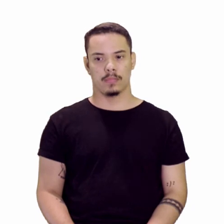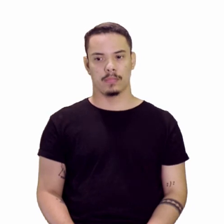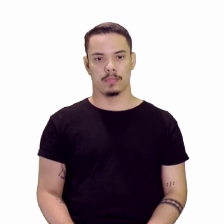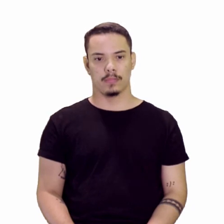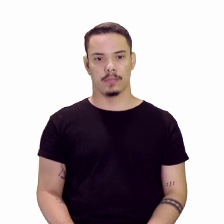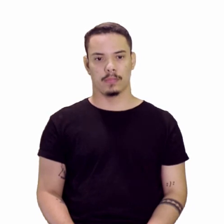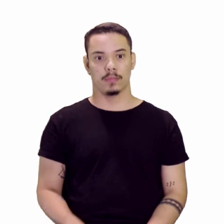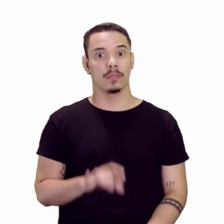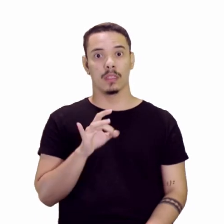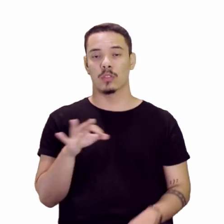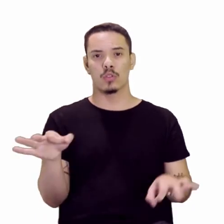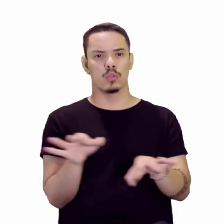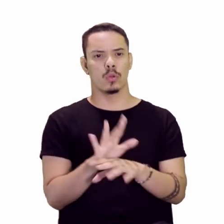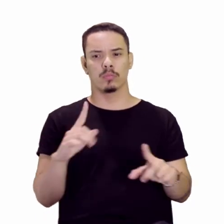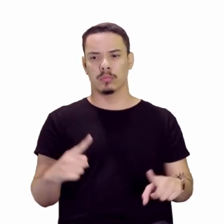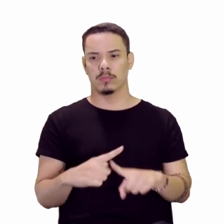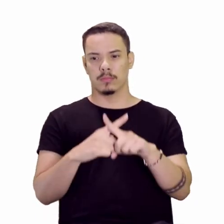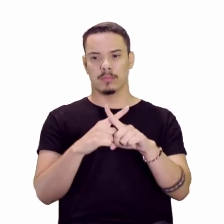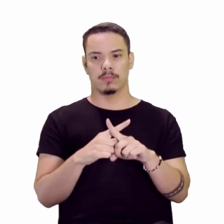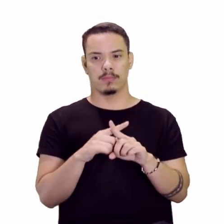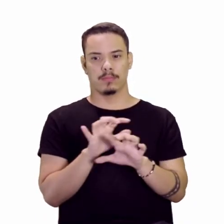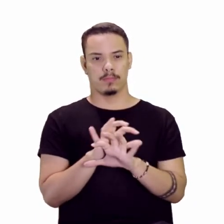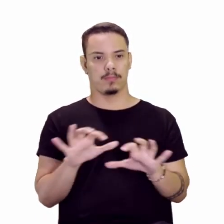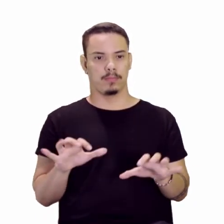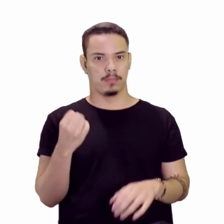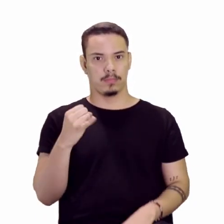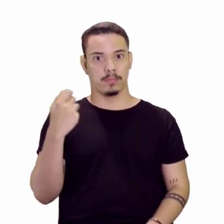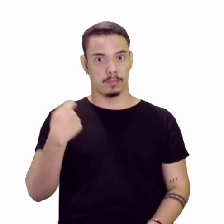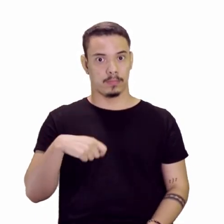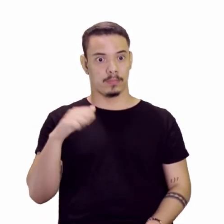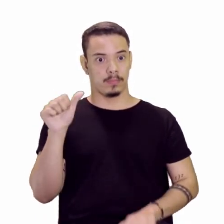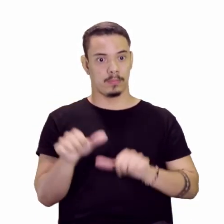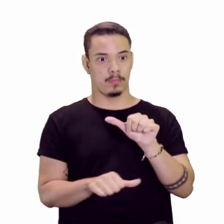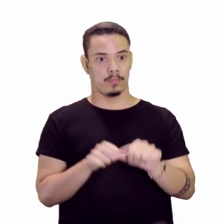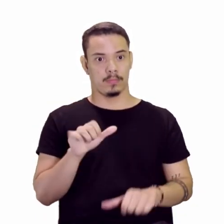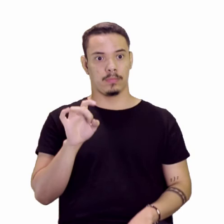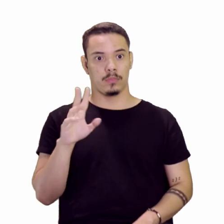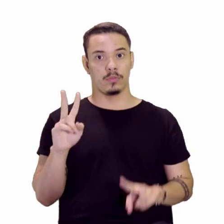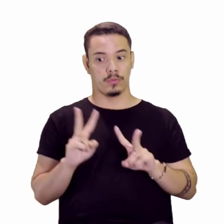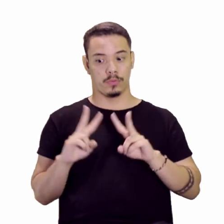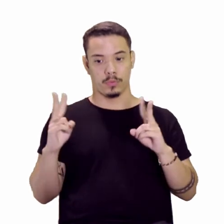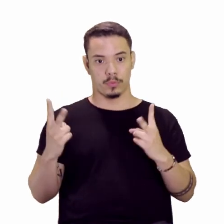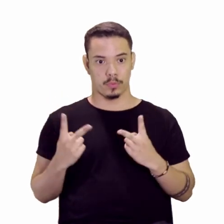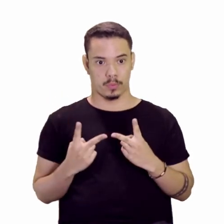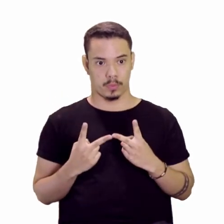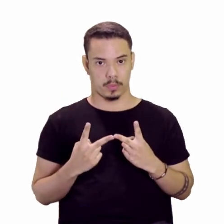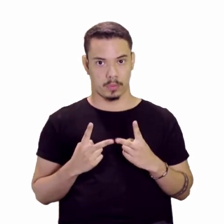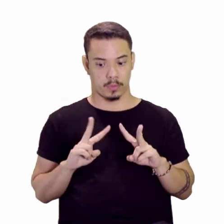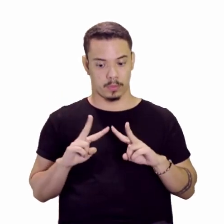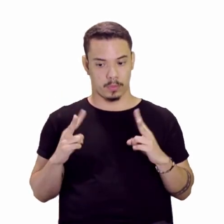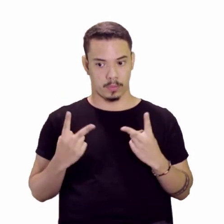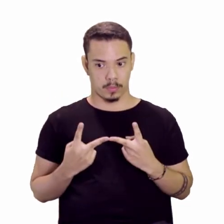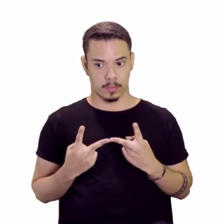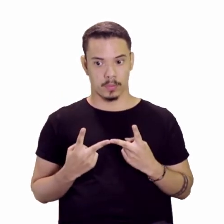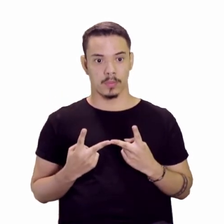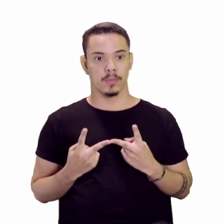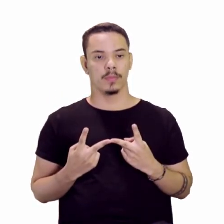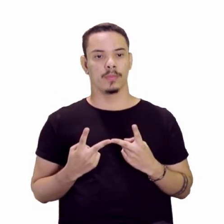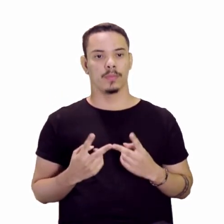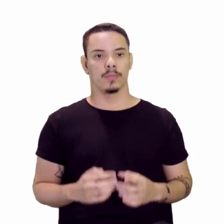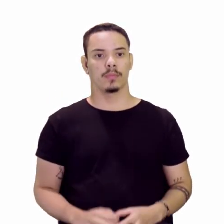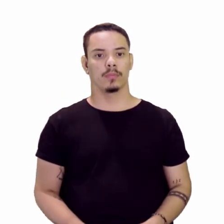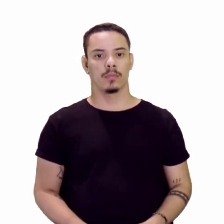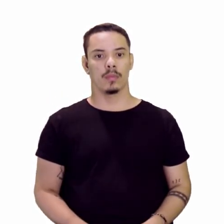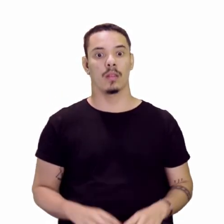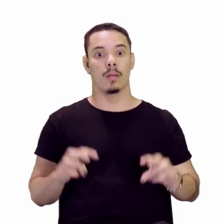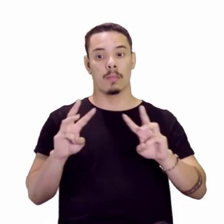Pronto, é só multiplicar aqui por 10 a menos 6, tá, pessoal? Se precisar Muito fazer a bem. transformação só do volume, isso é só para volume. Agora, volume,